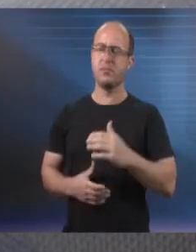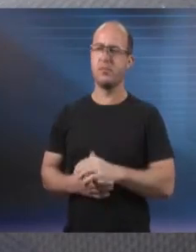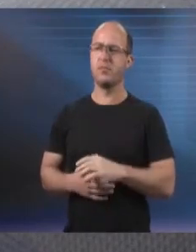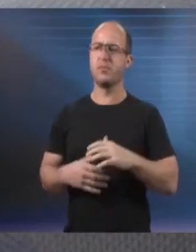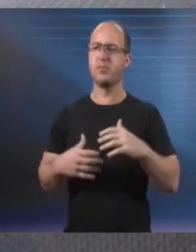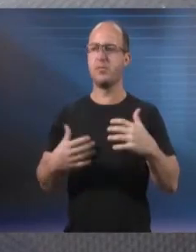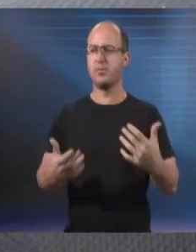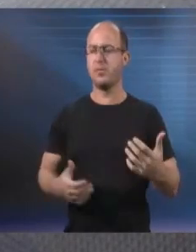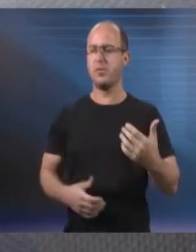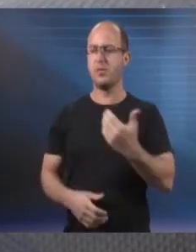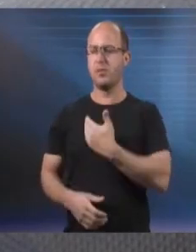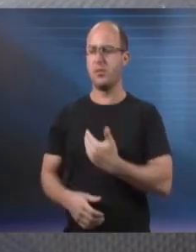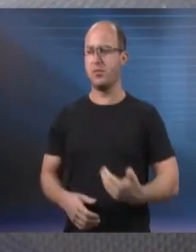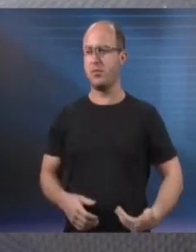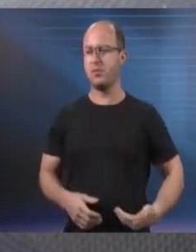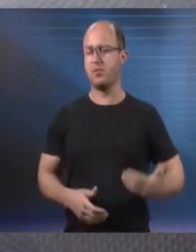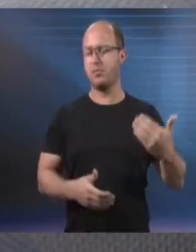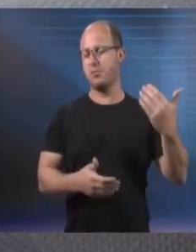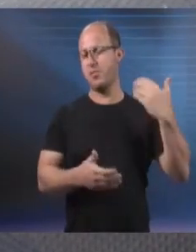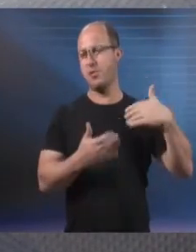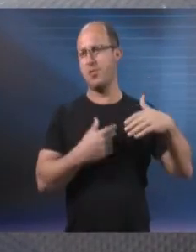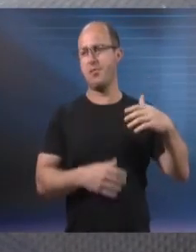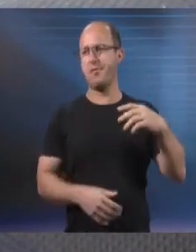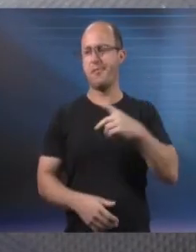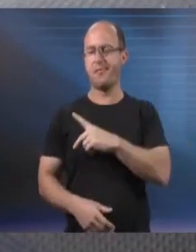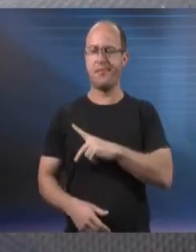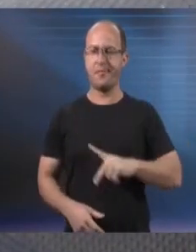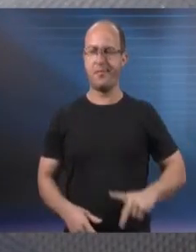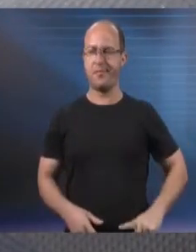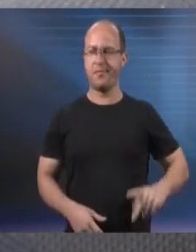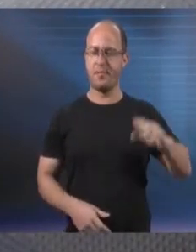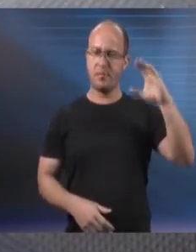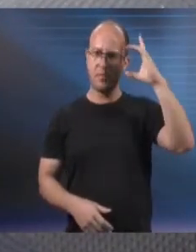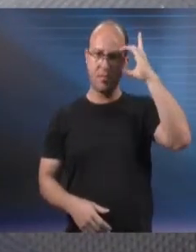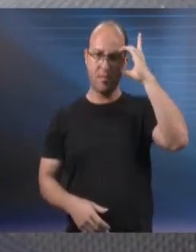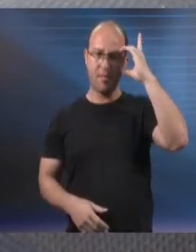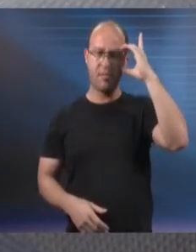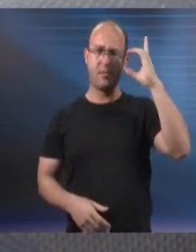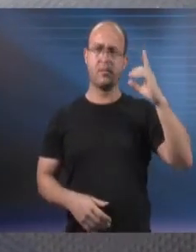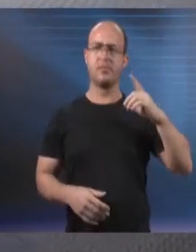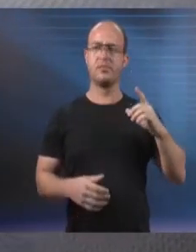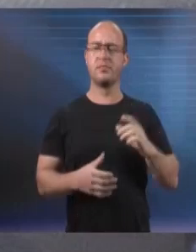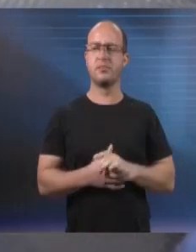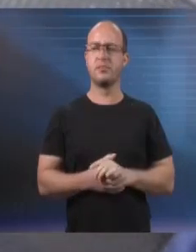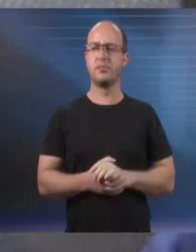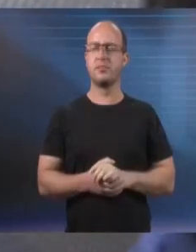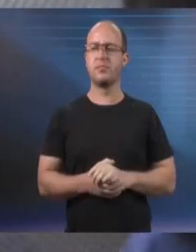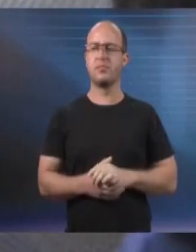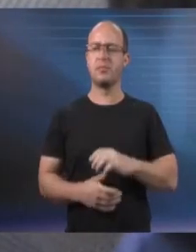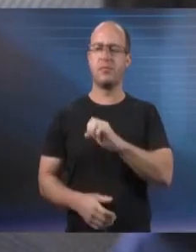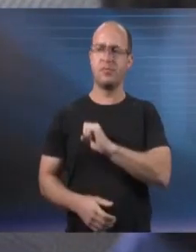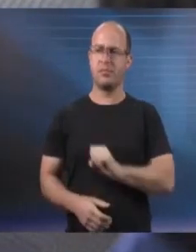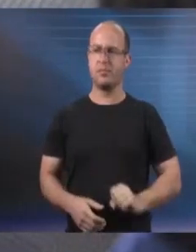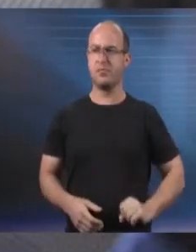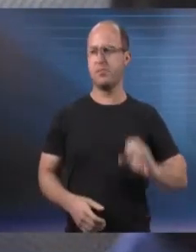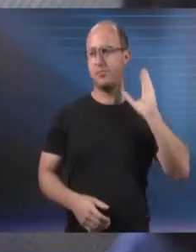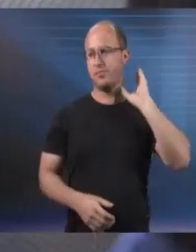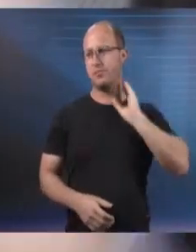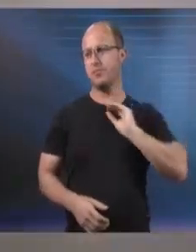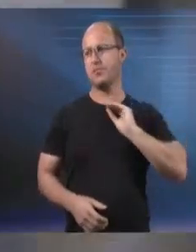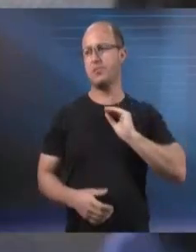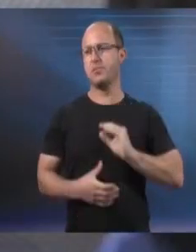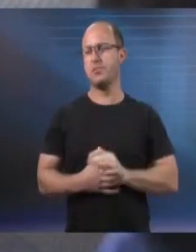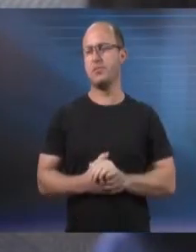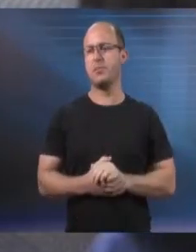então governo federal, na época o governo da presidenta Dilma, através da então senadora Fátima